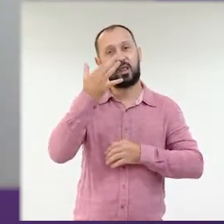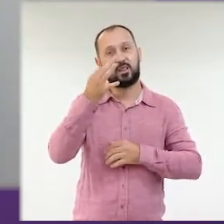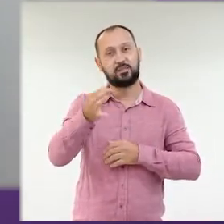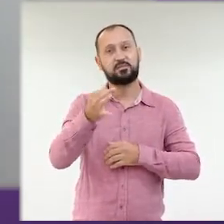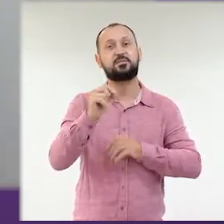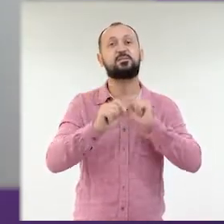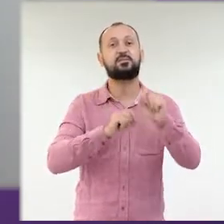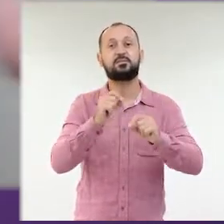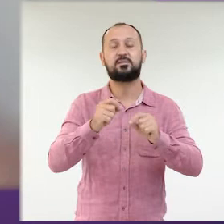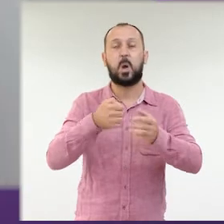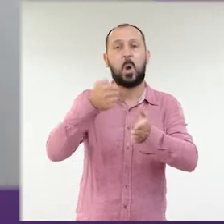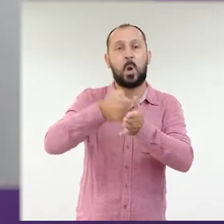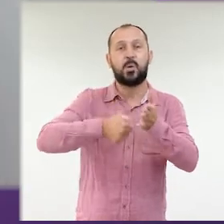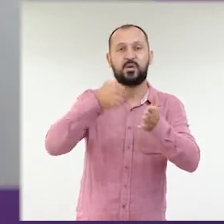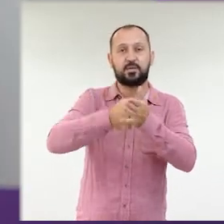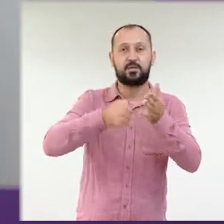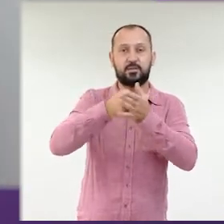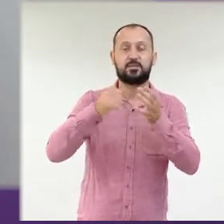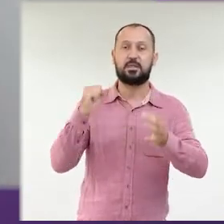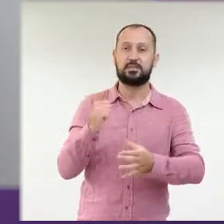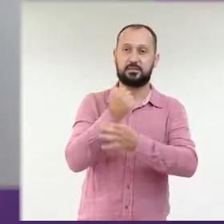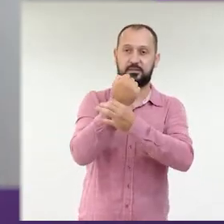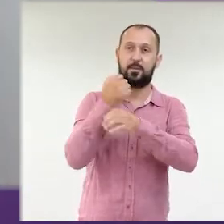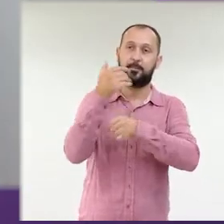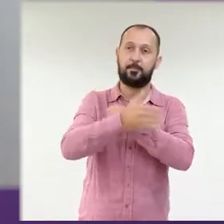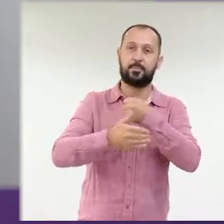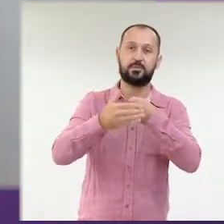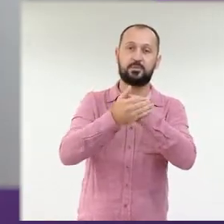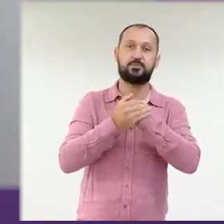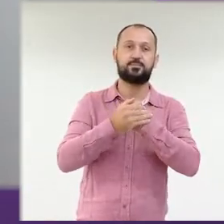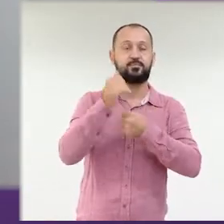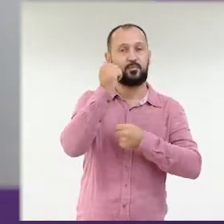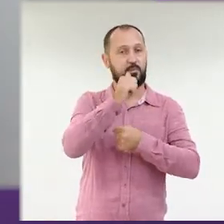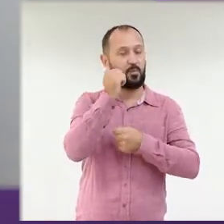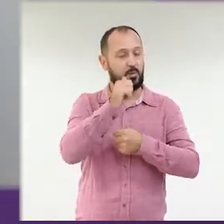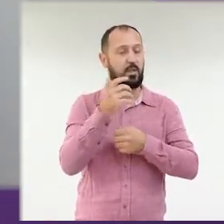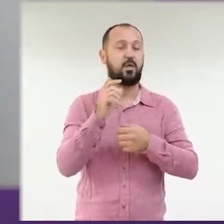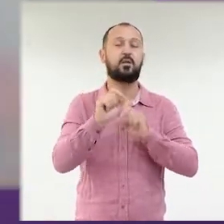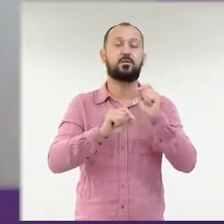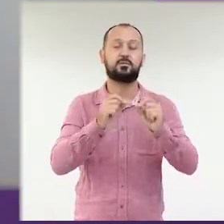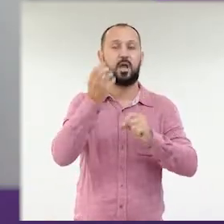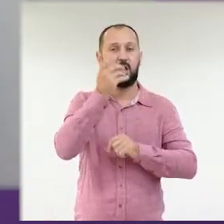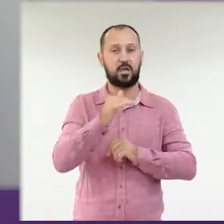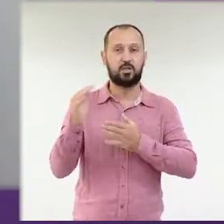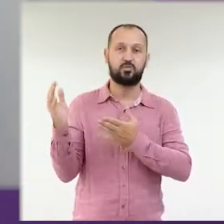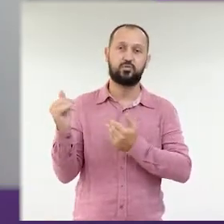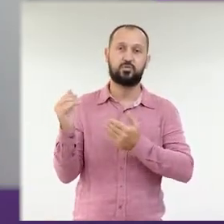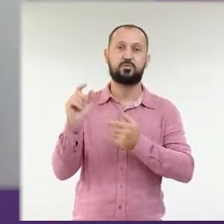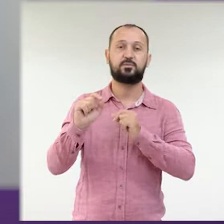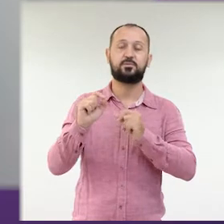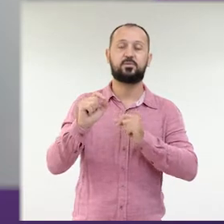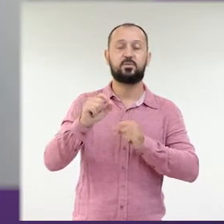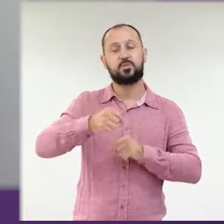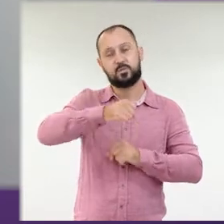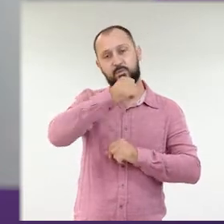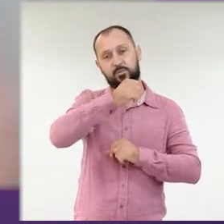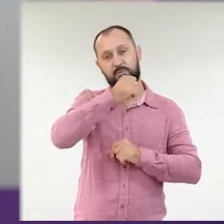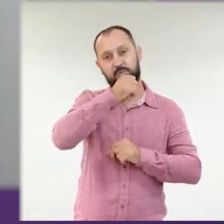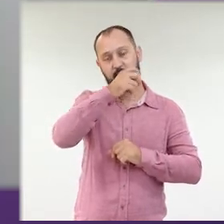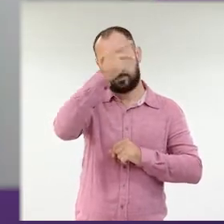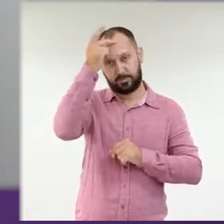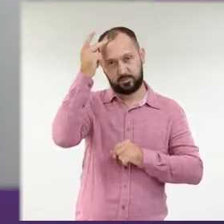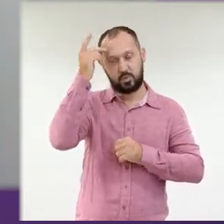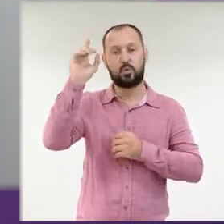essa atenção com a garantia da segurança e da proteção das mulheres, das meninas, de crianças e adolescentes, das pessoas